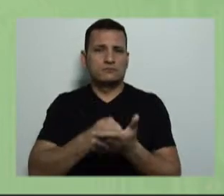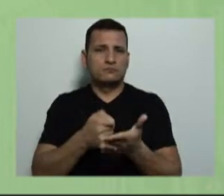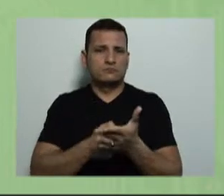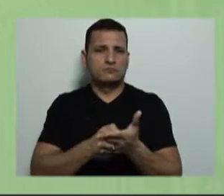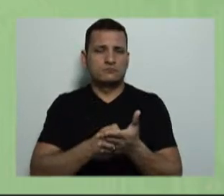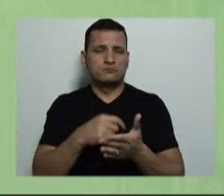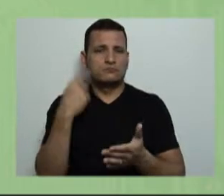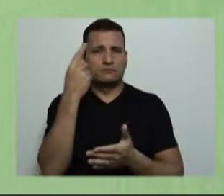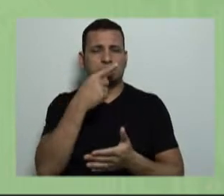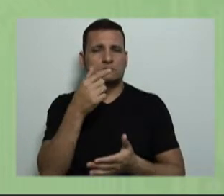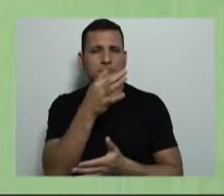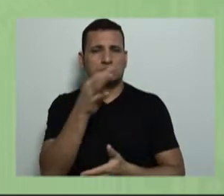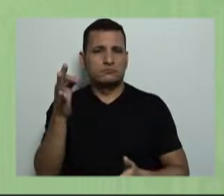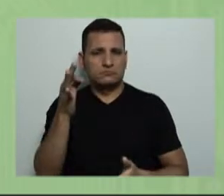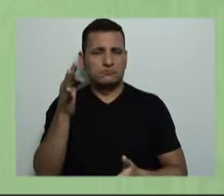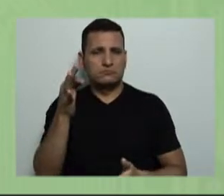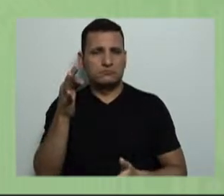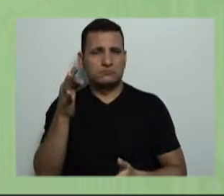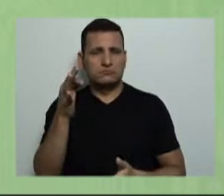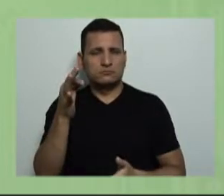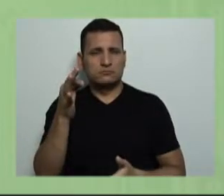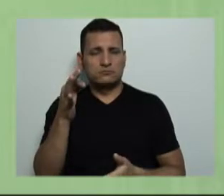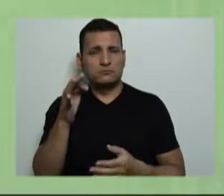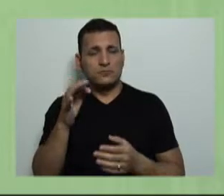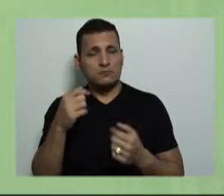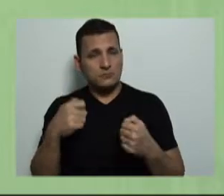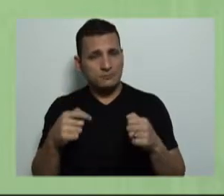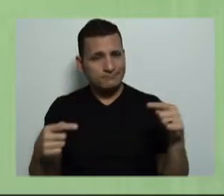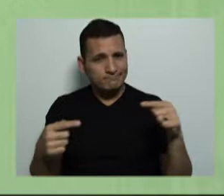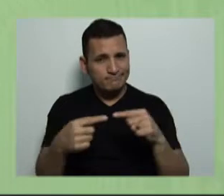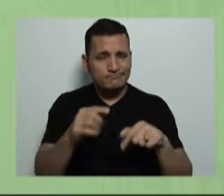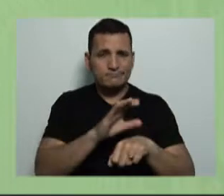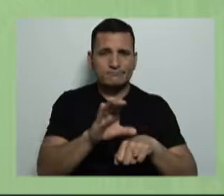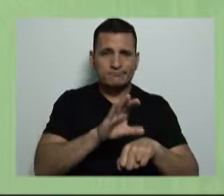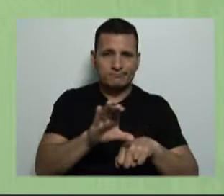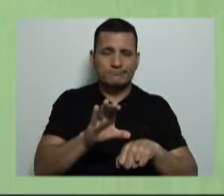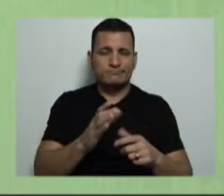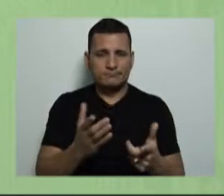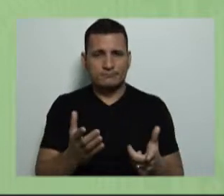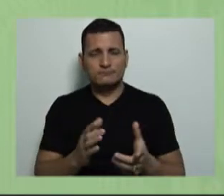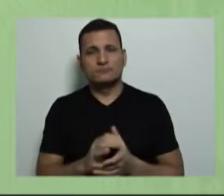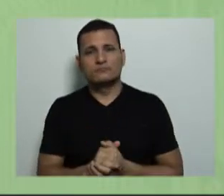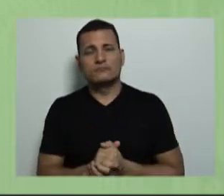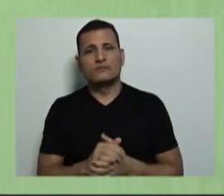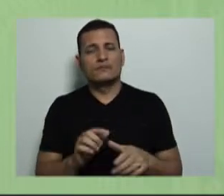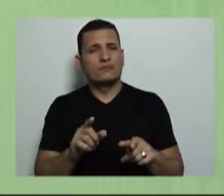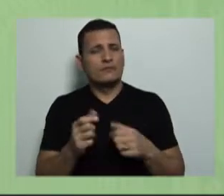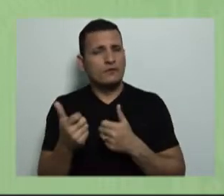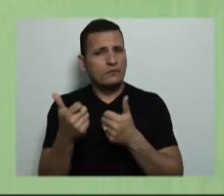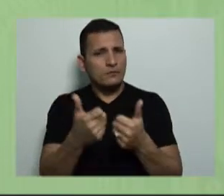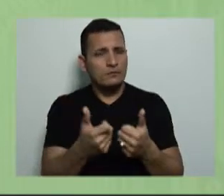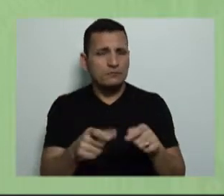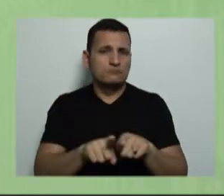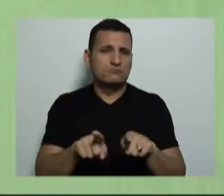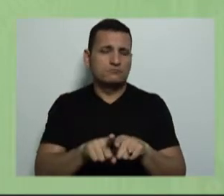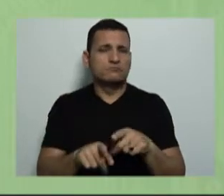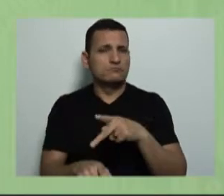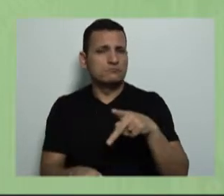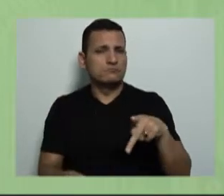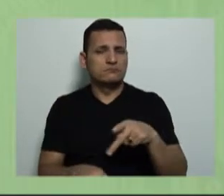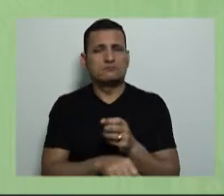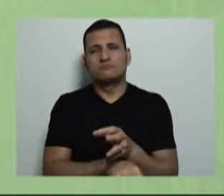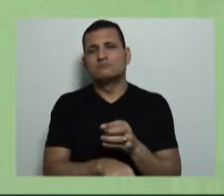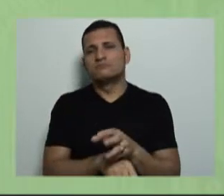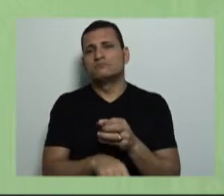com o eixo formativo do curso ao qual o educando estagiário frequenta, bem como ter acompanhamento efetivo por um professor